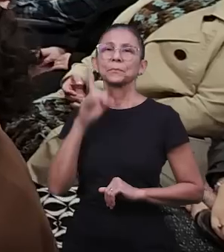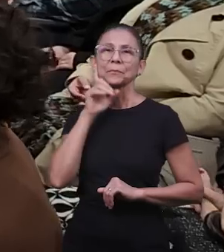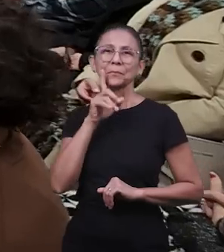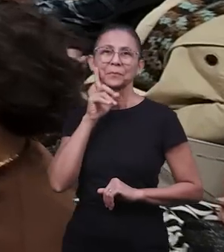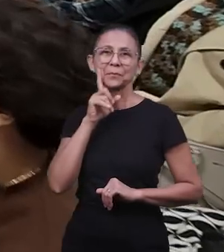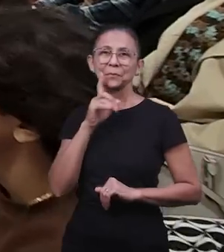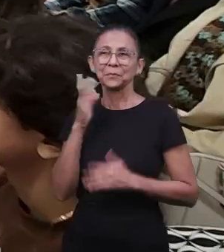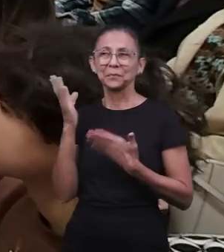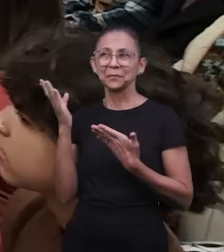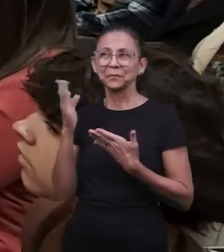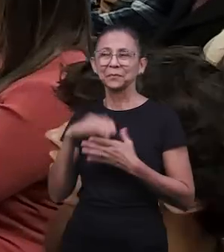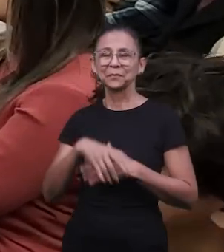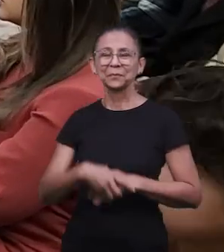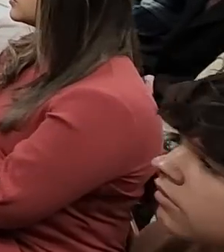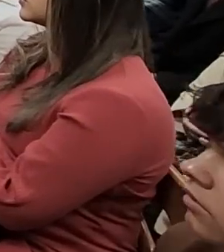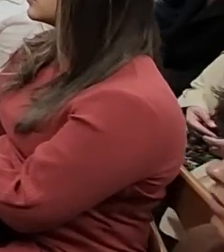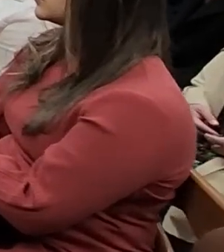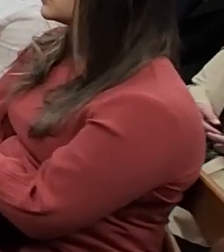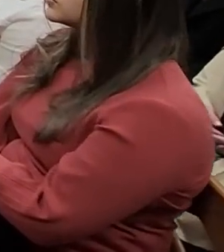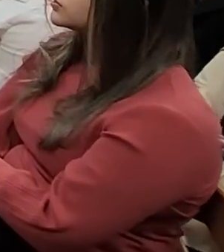Framingham.